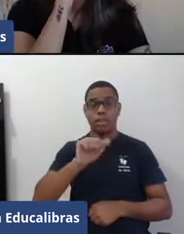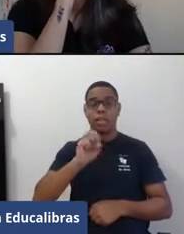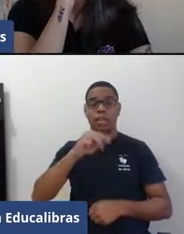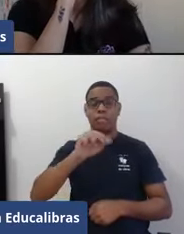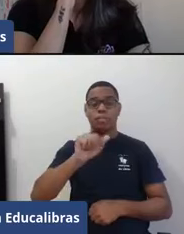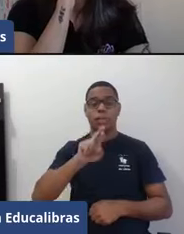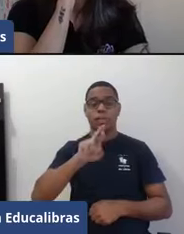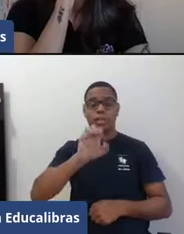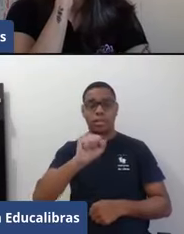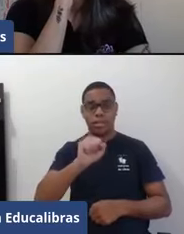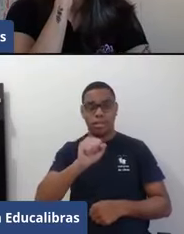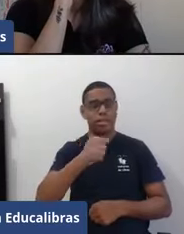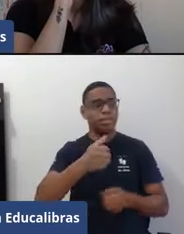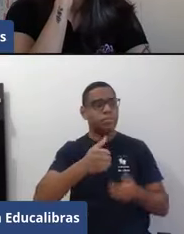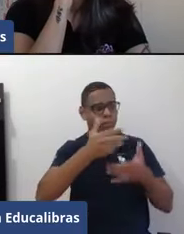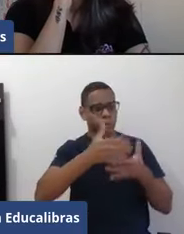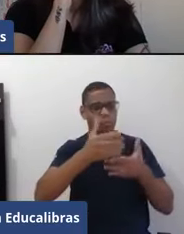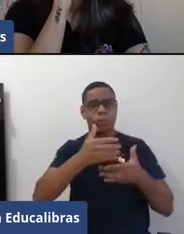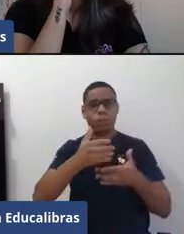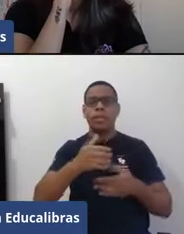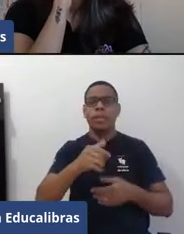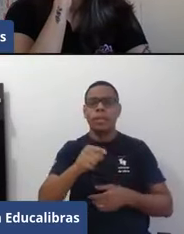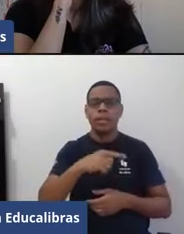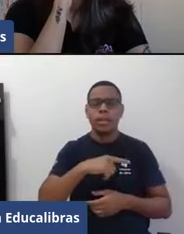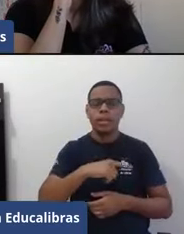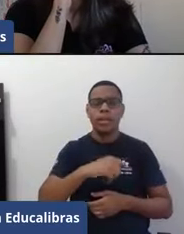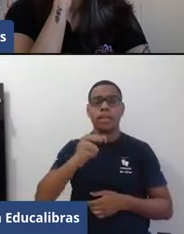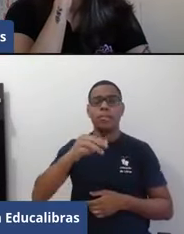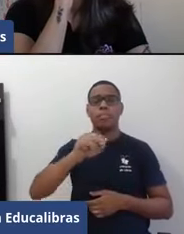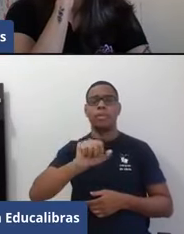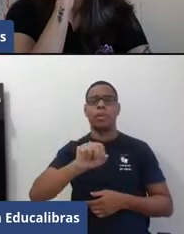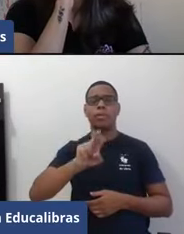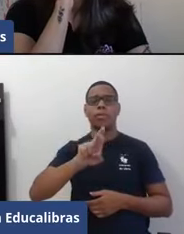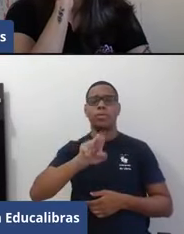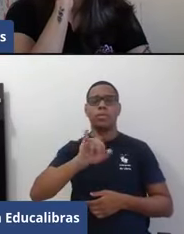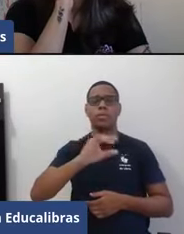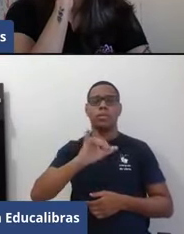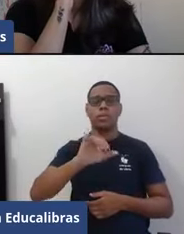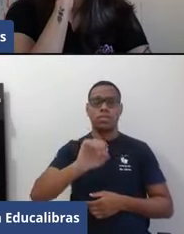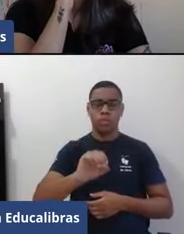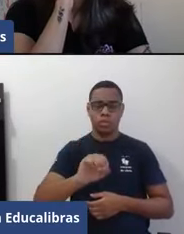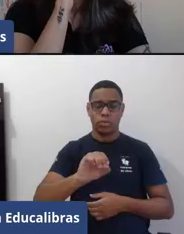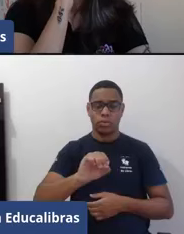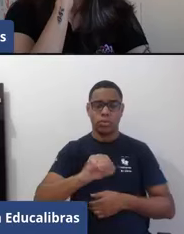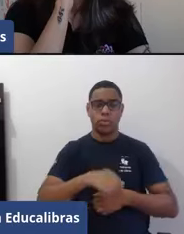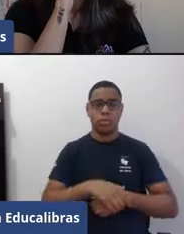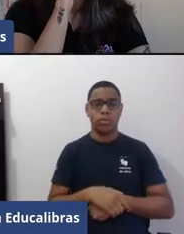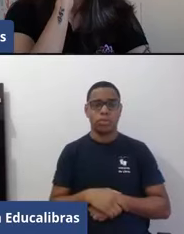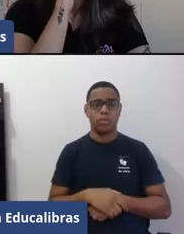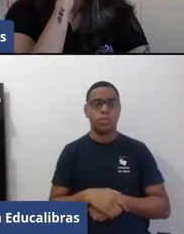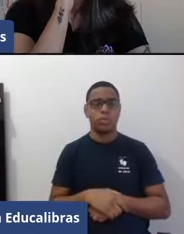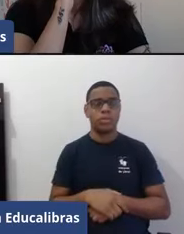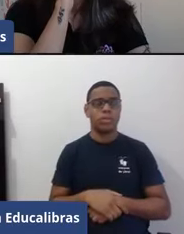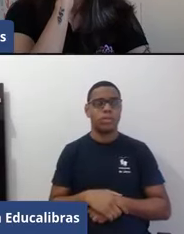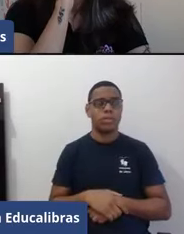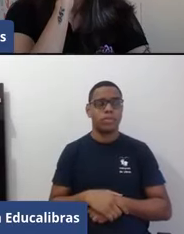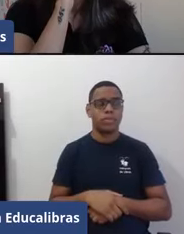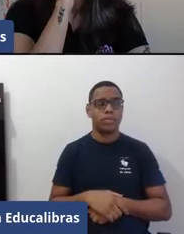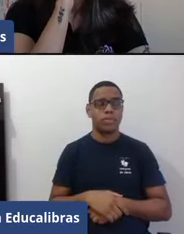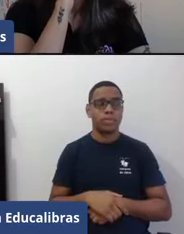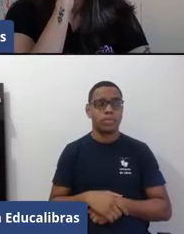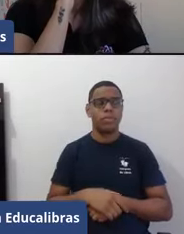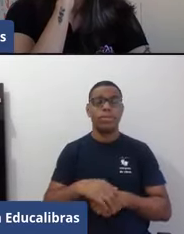lá. Do nosso querido Maurício Igor, do Maurício do Conselho, o Bósio,